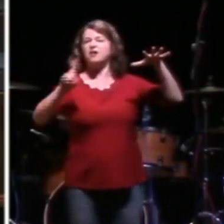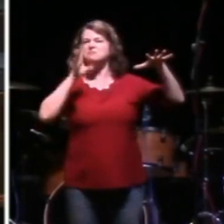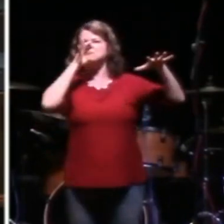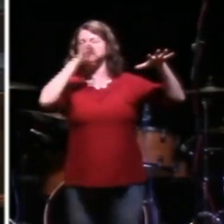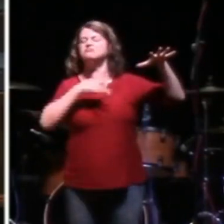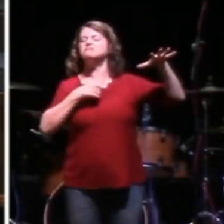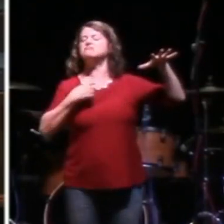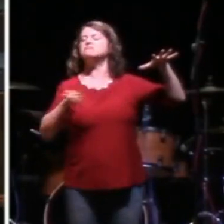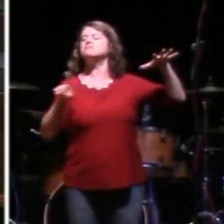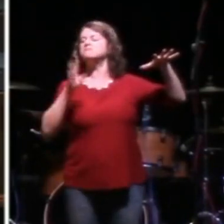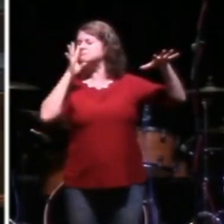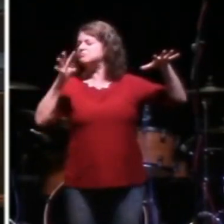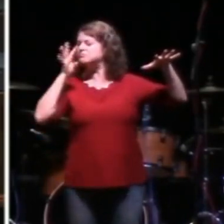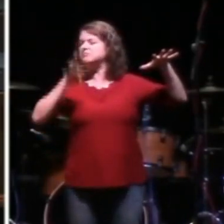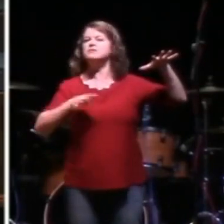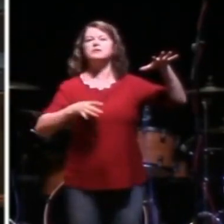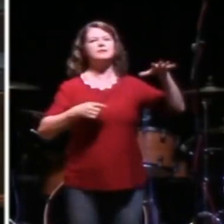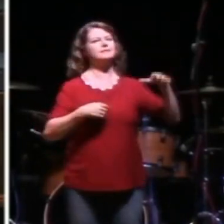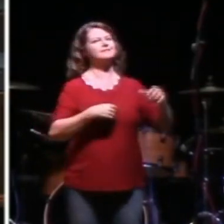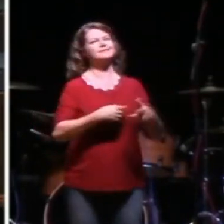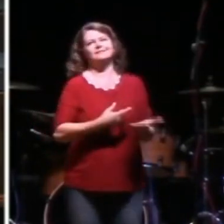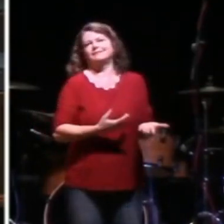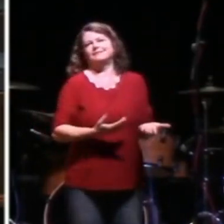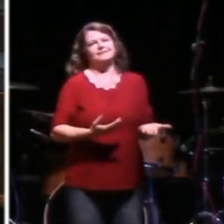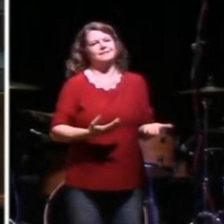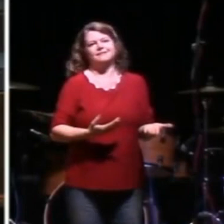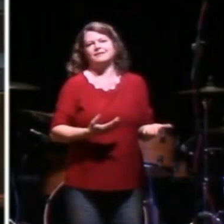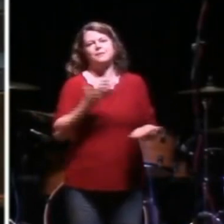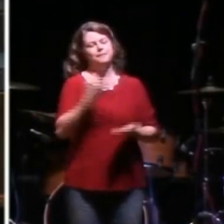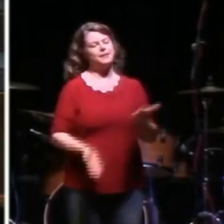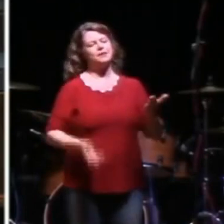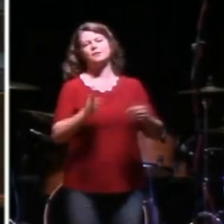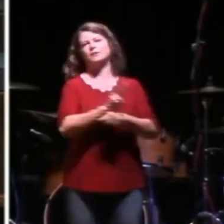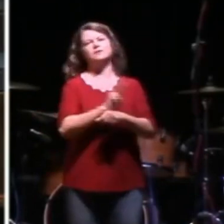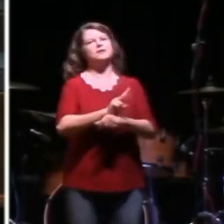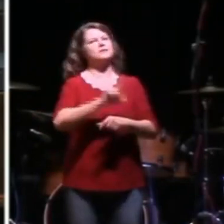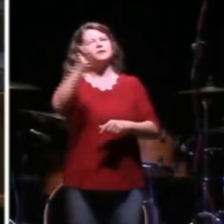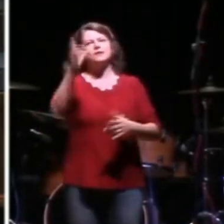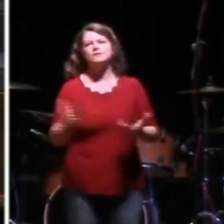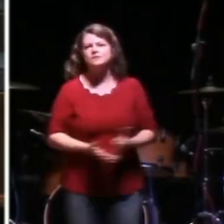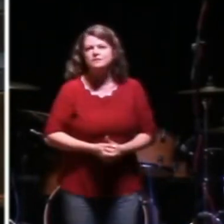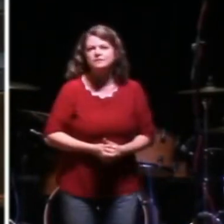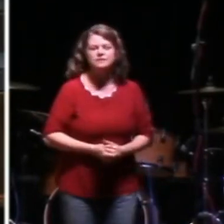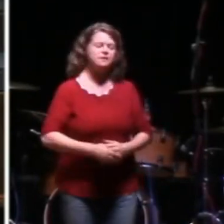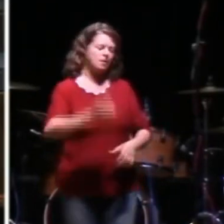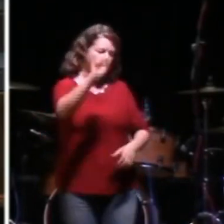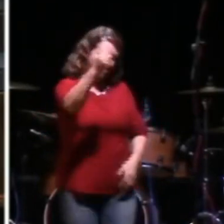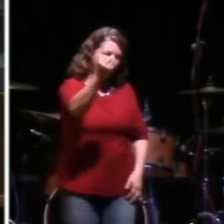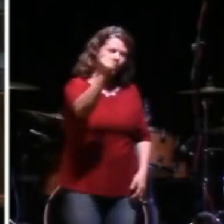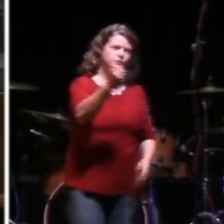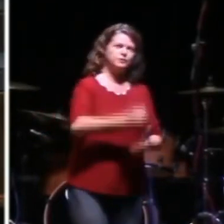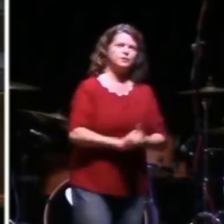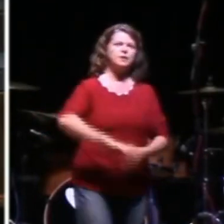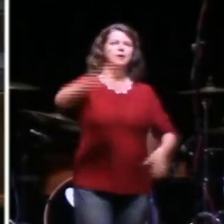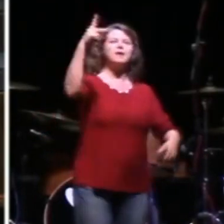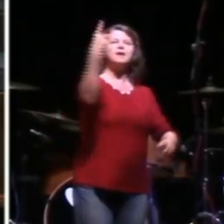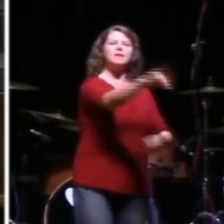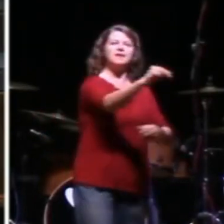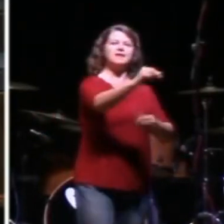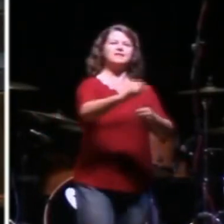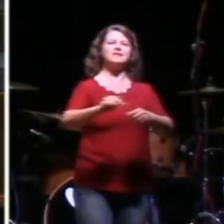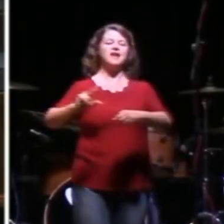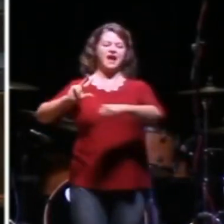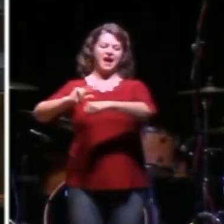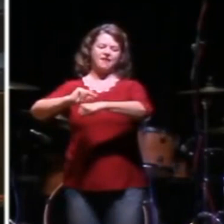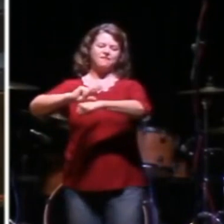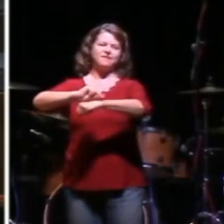número 8 a ver a praga dos gafanhotos para você aprender que se riqueza